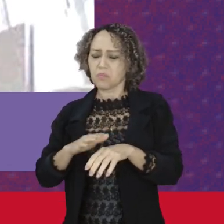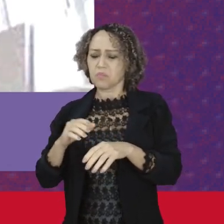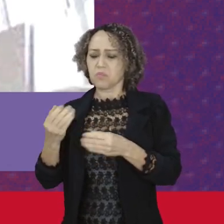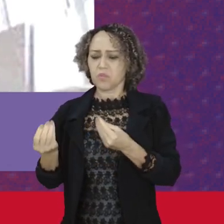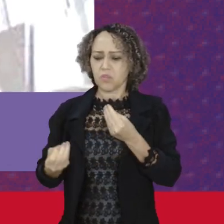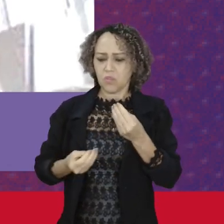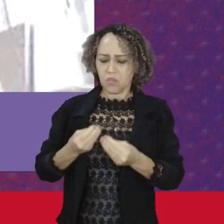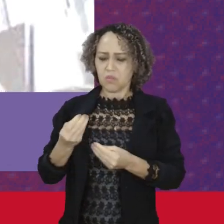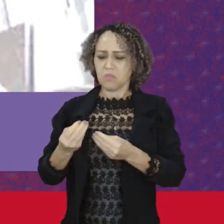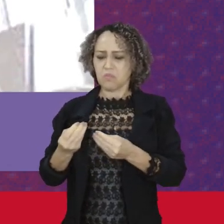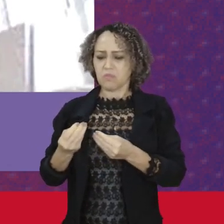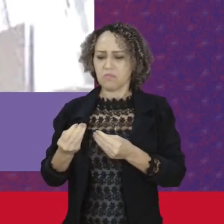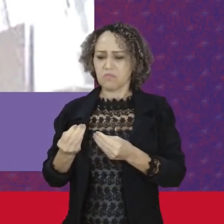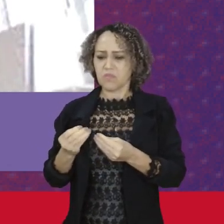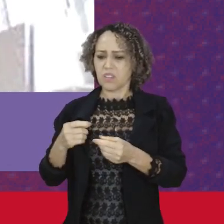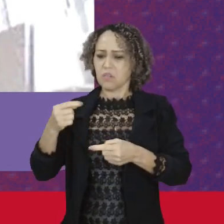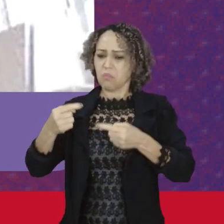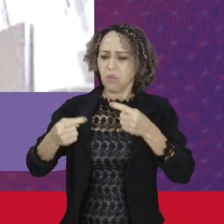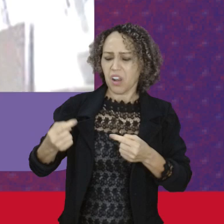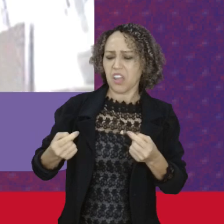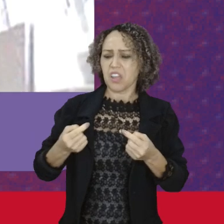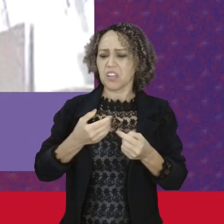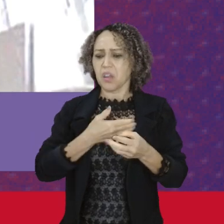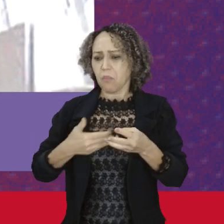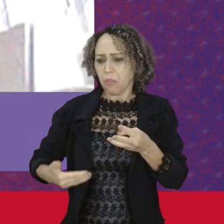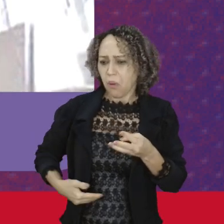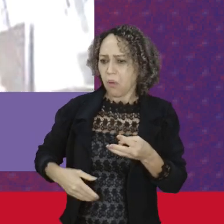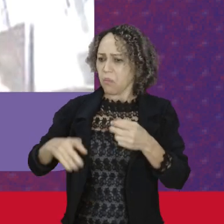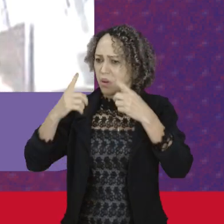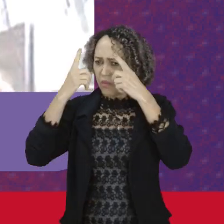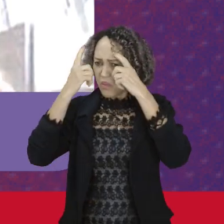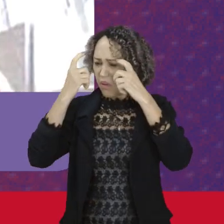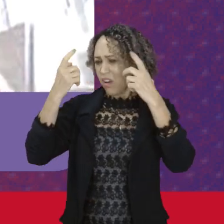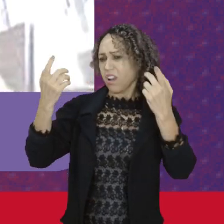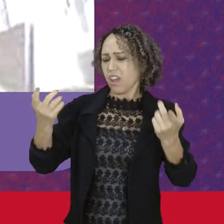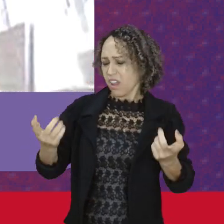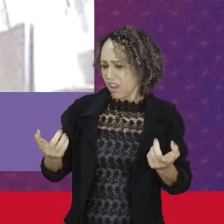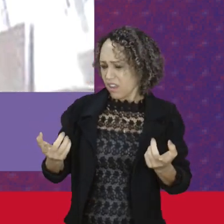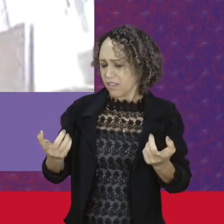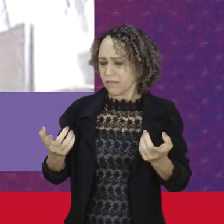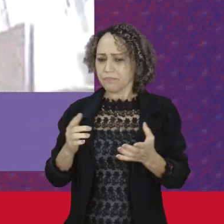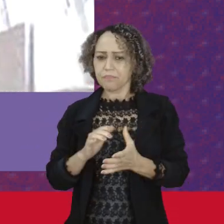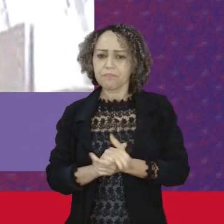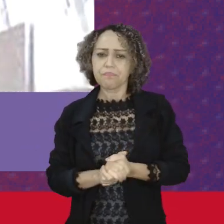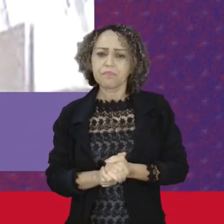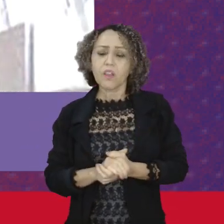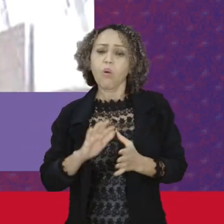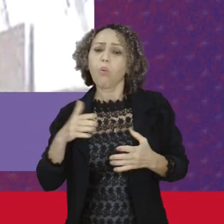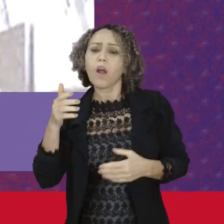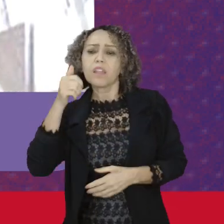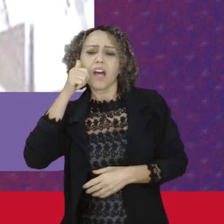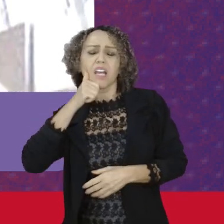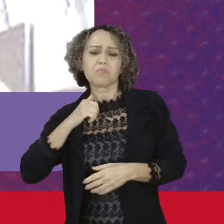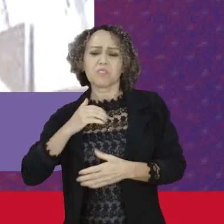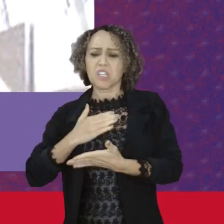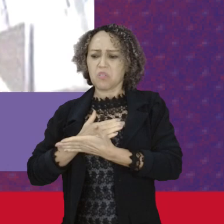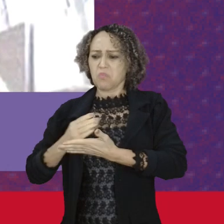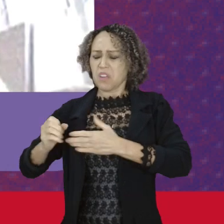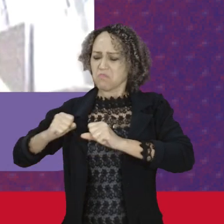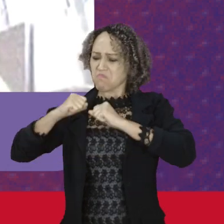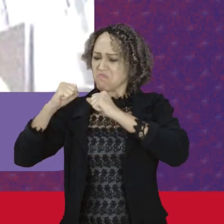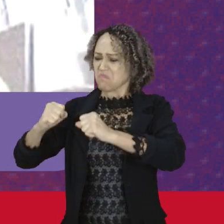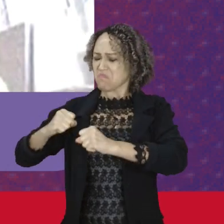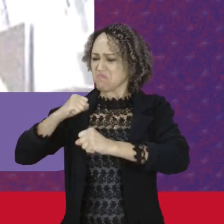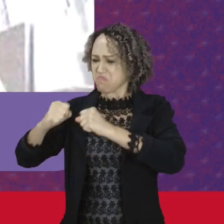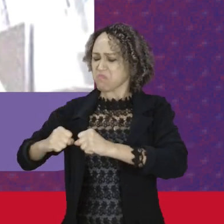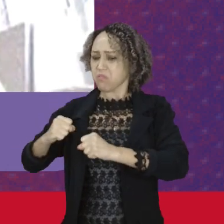questão pública, política, a questão da violência, né, a questão como uma questão política. Quando as mulheres se movimentam, existe uma